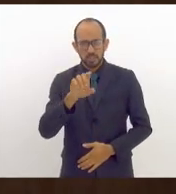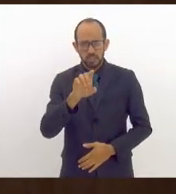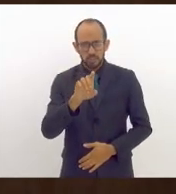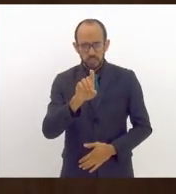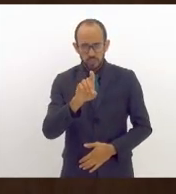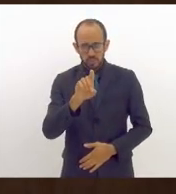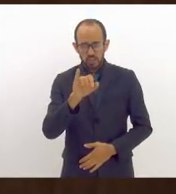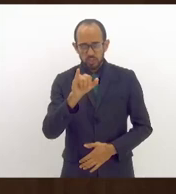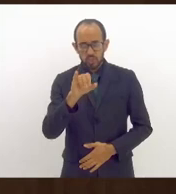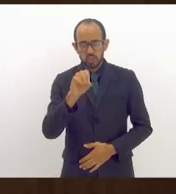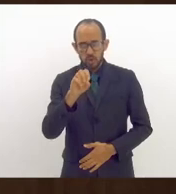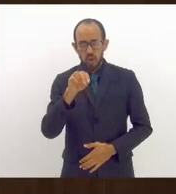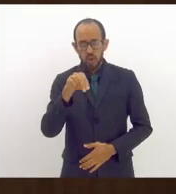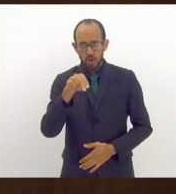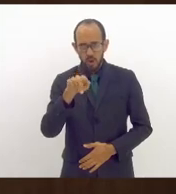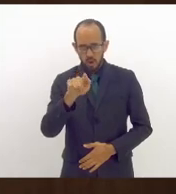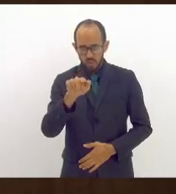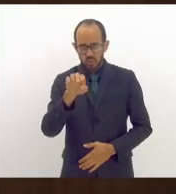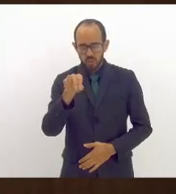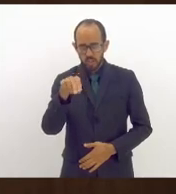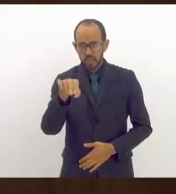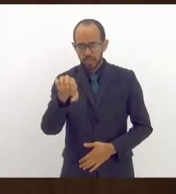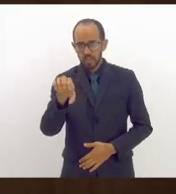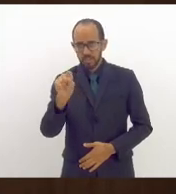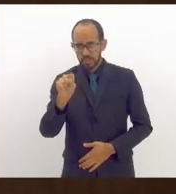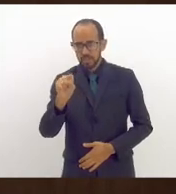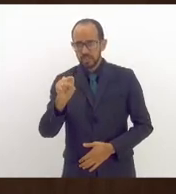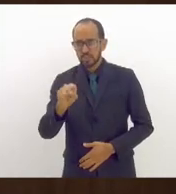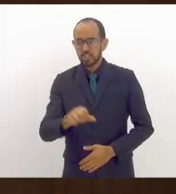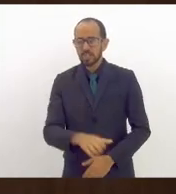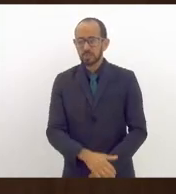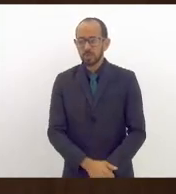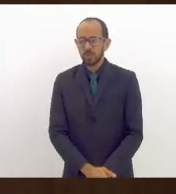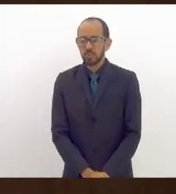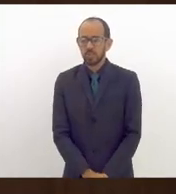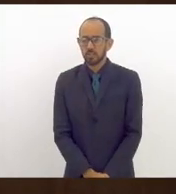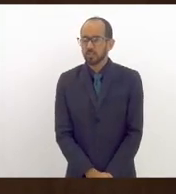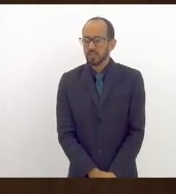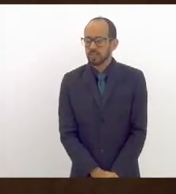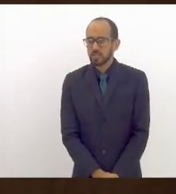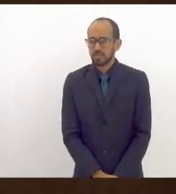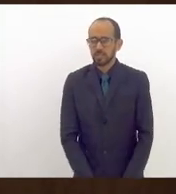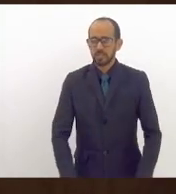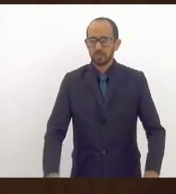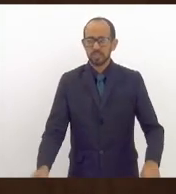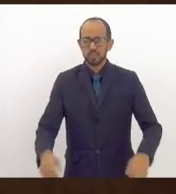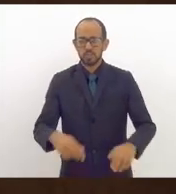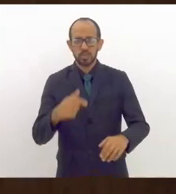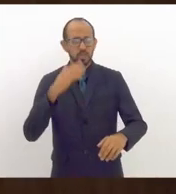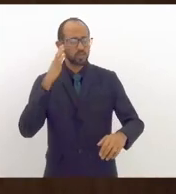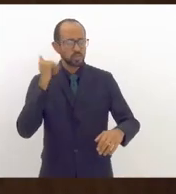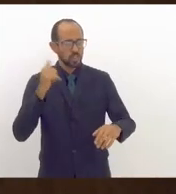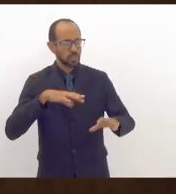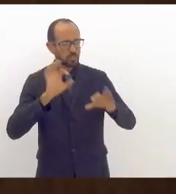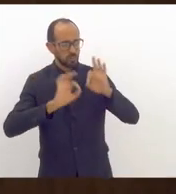povo porque nós somos representamos o nosso povo eu sei que o projeto é muito bom mas